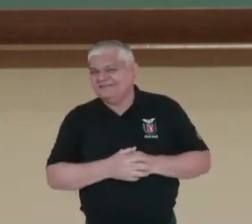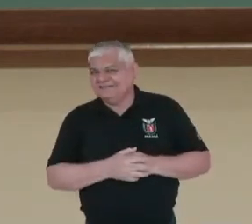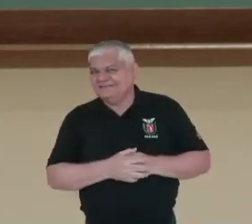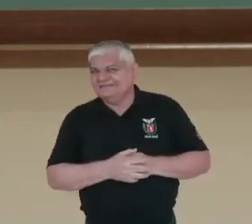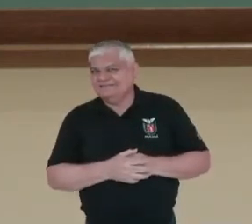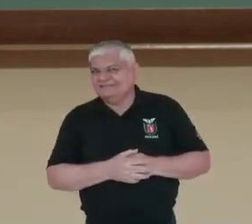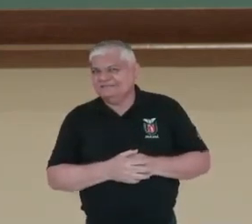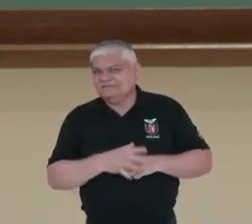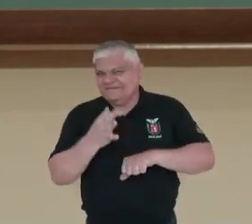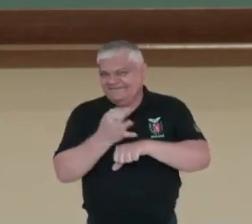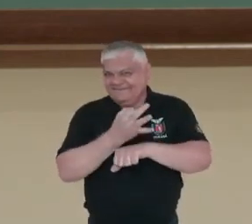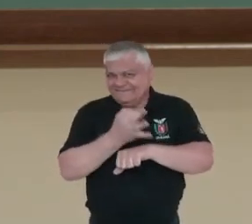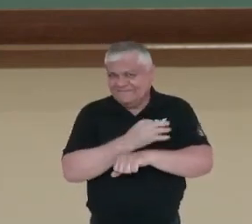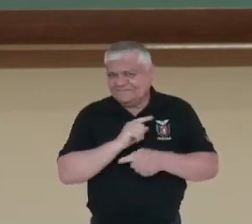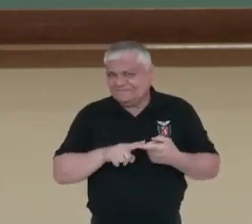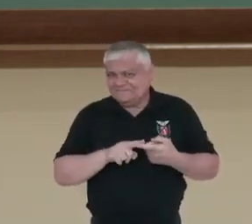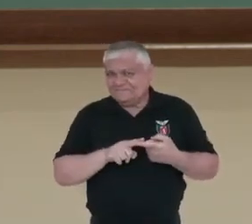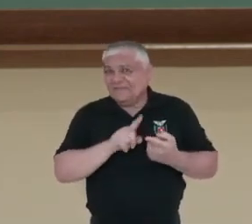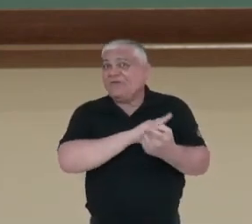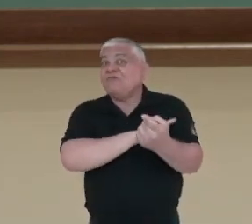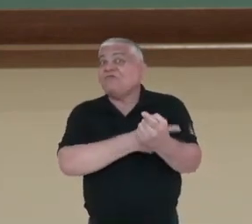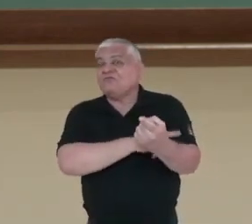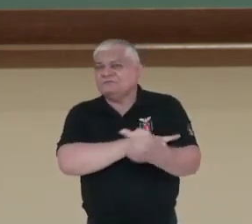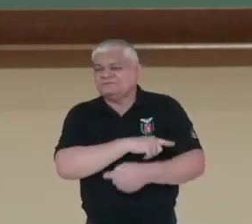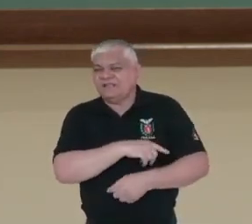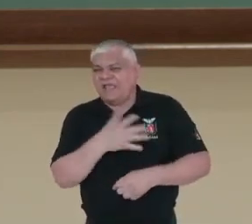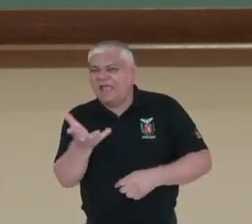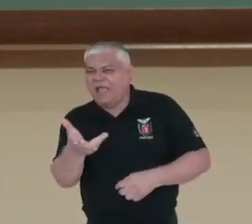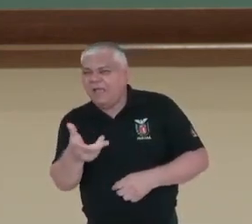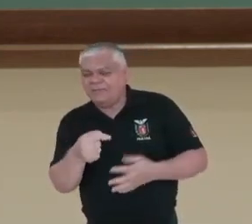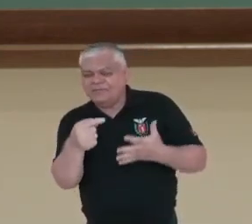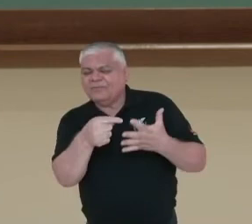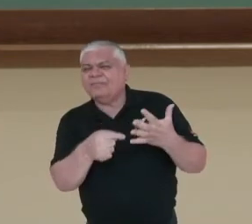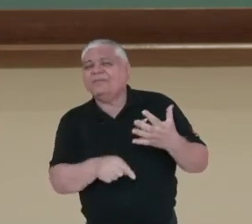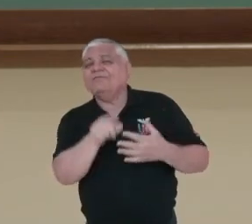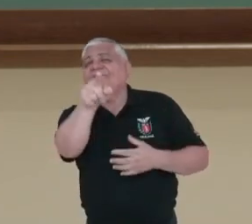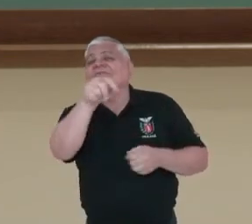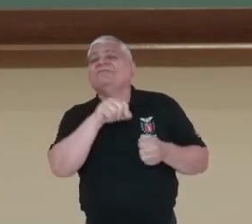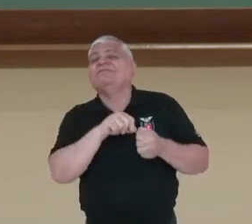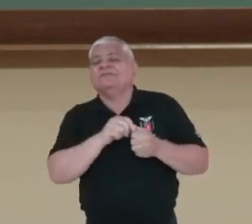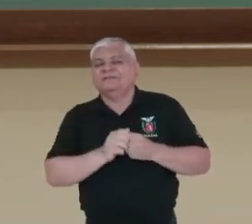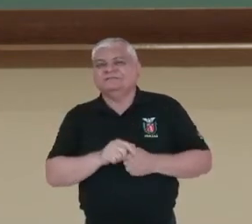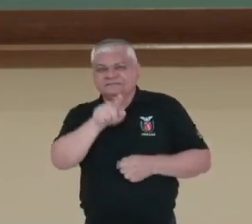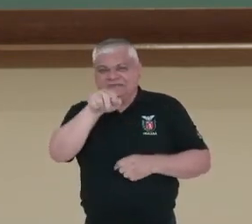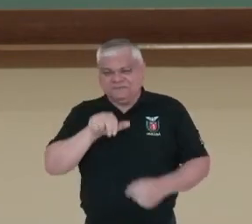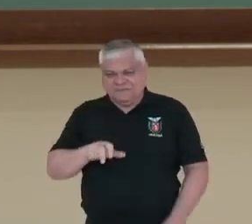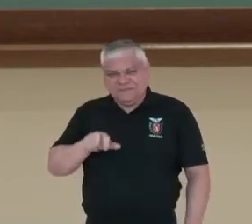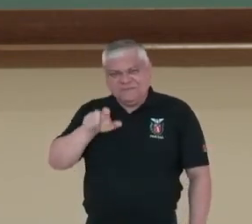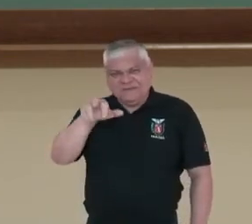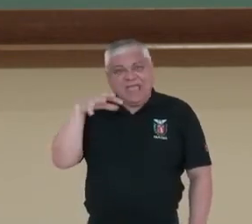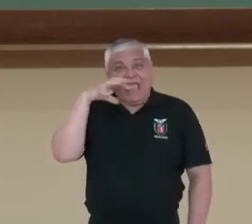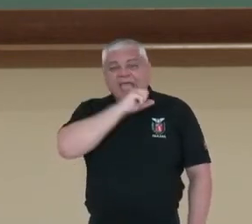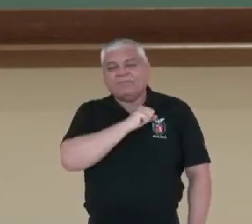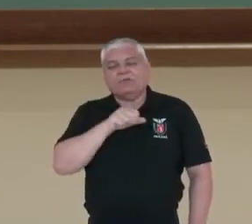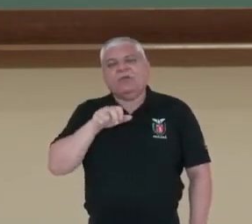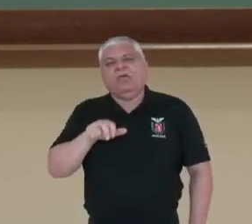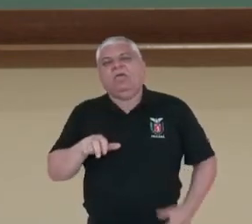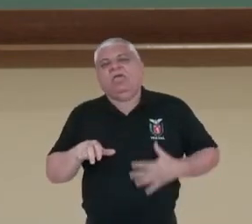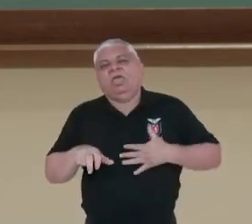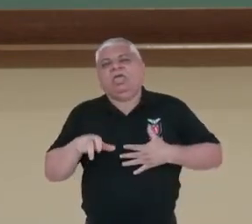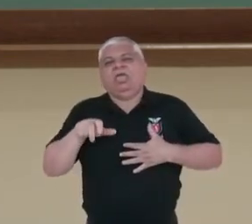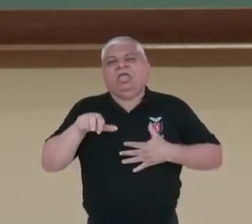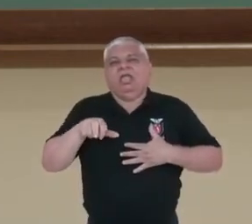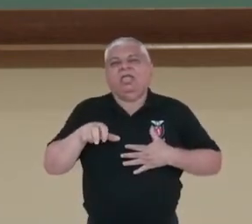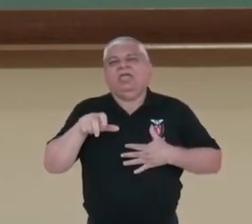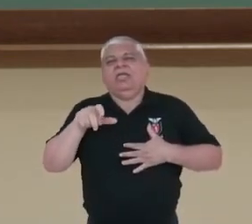a dia resistência força agilidade como é que é quando você sobe a escada sobe rápido devagar você